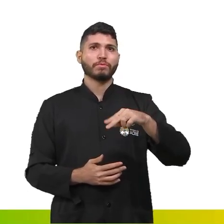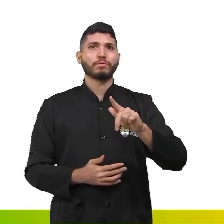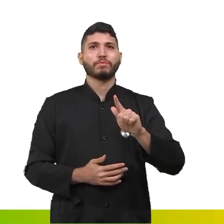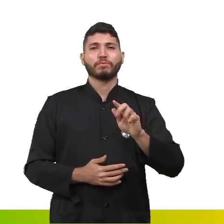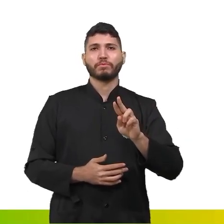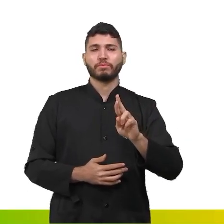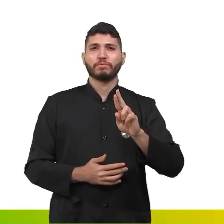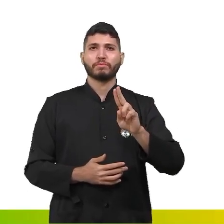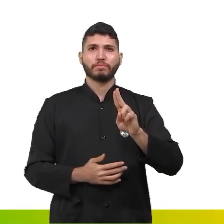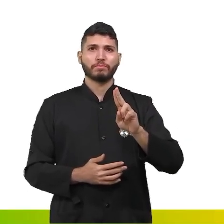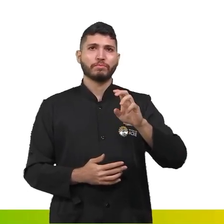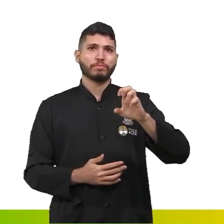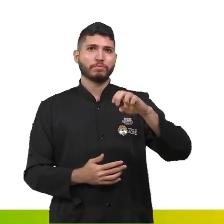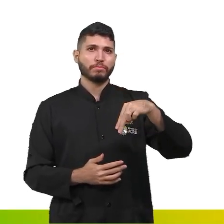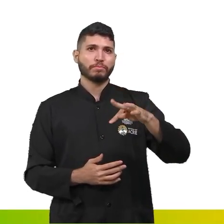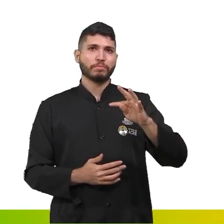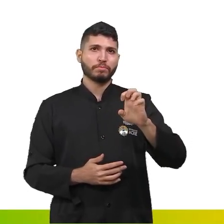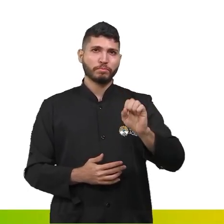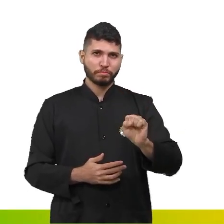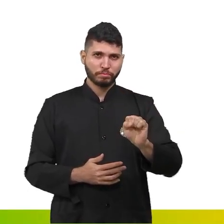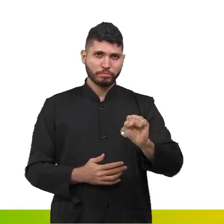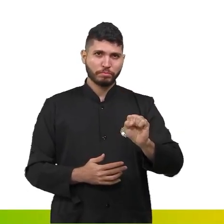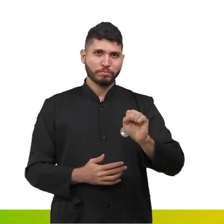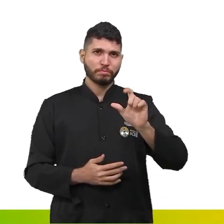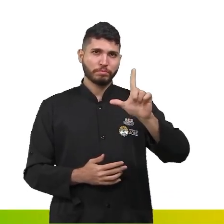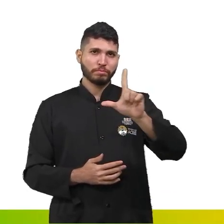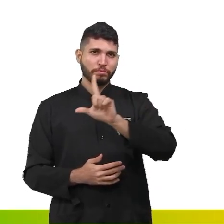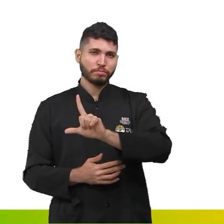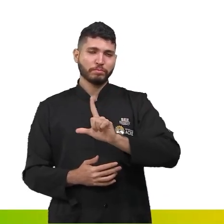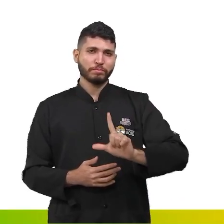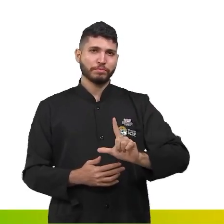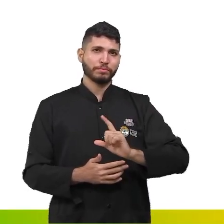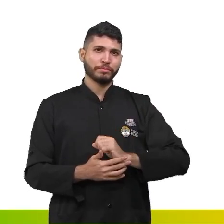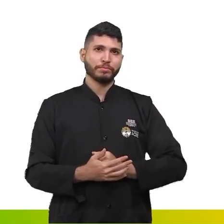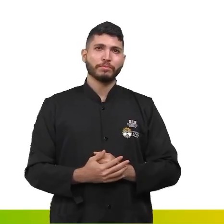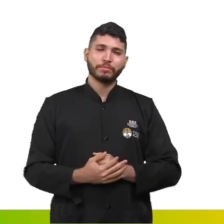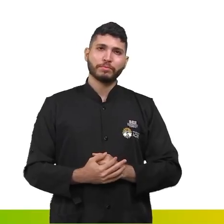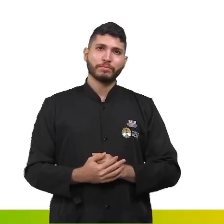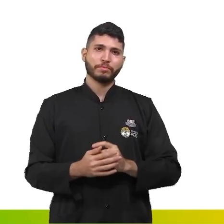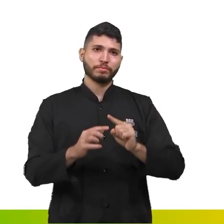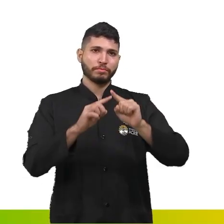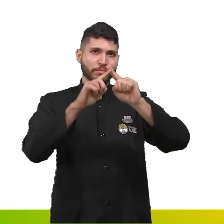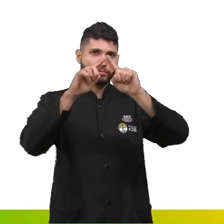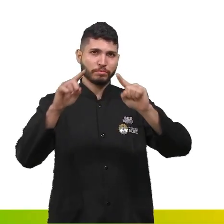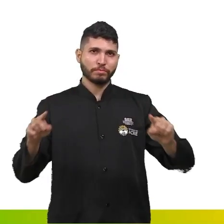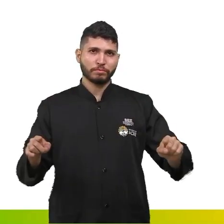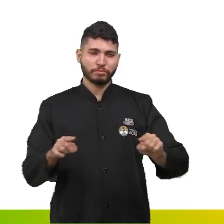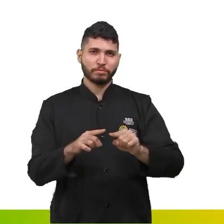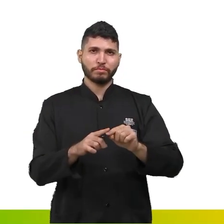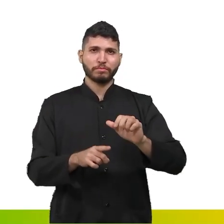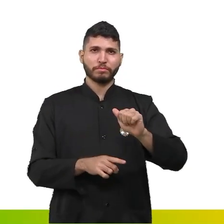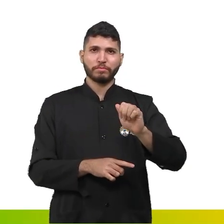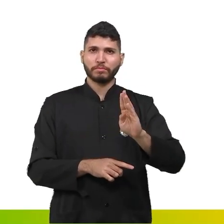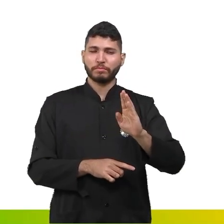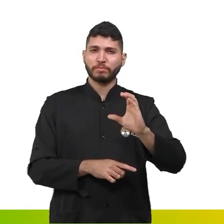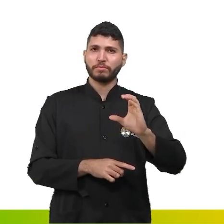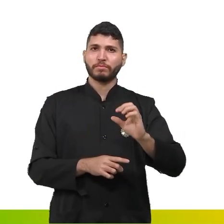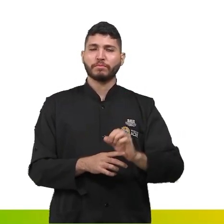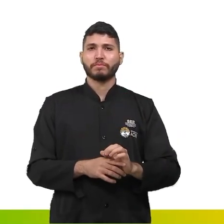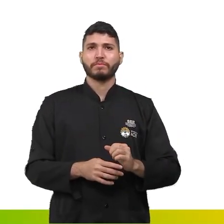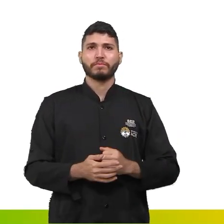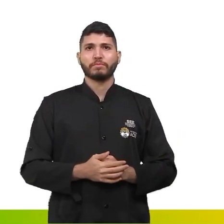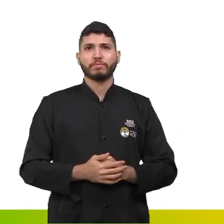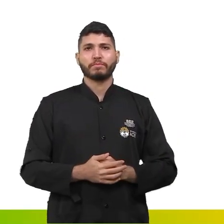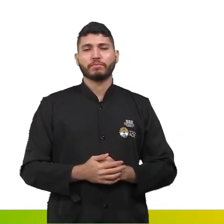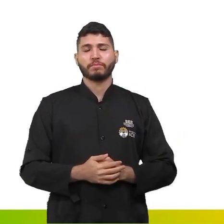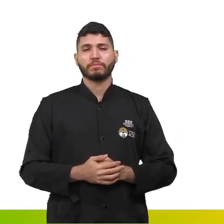são congruentes pelo caso LLL, triângulo ABC, congruente ao triângulo